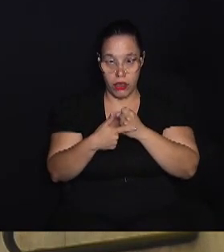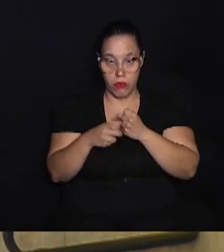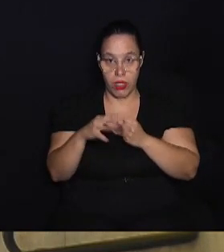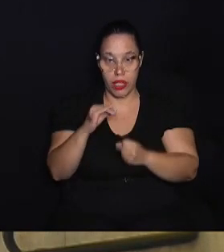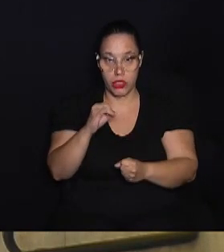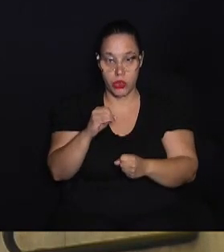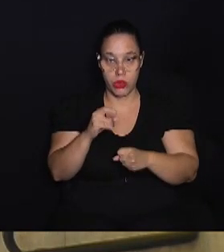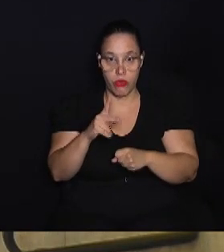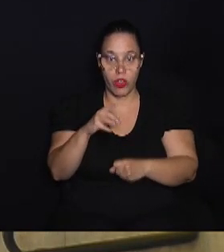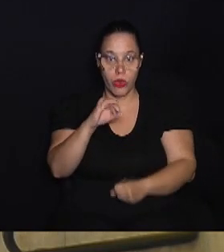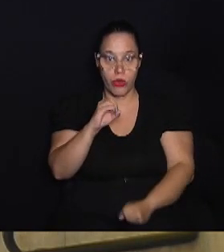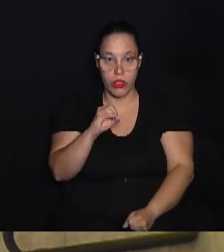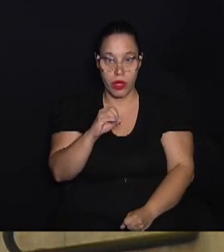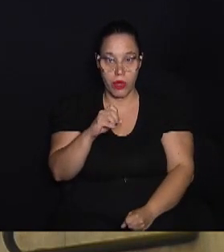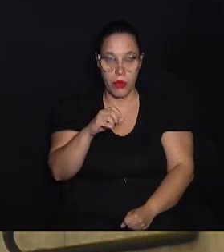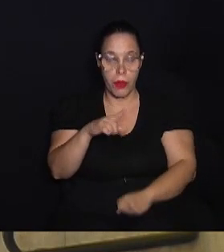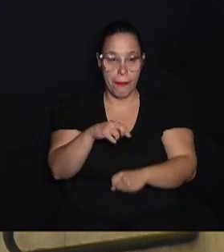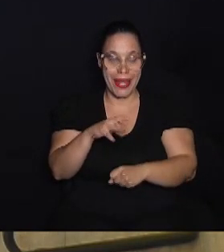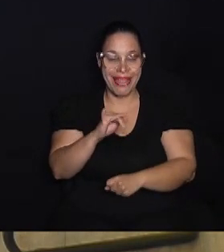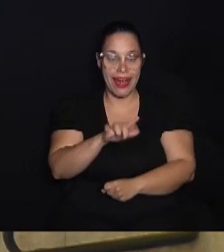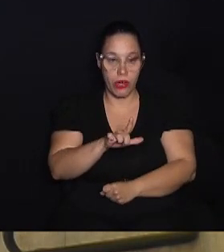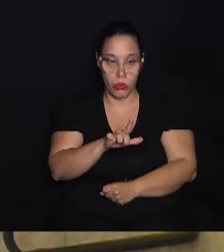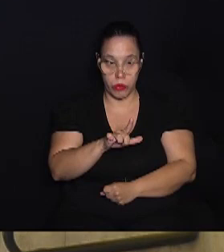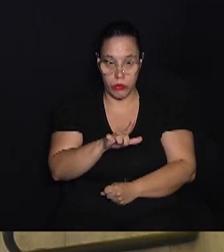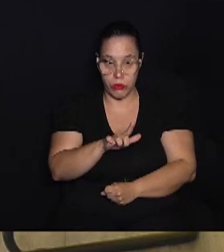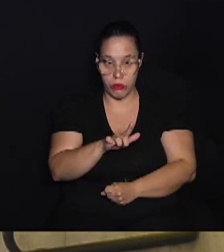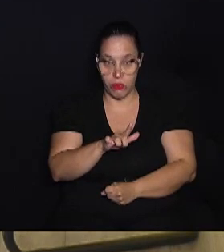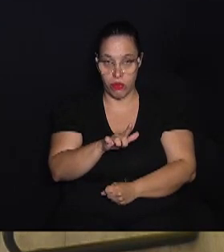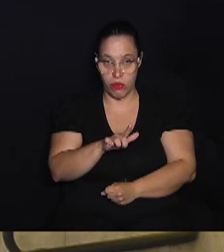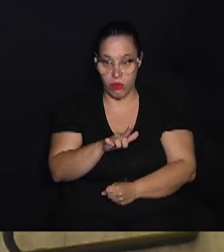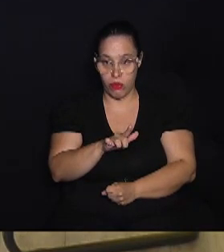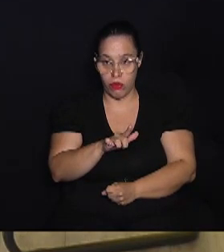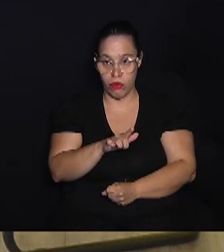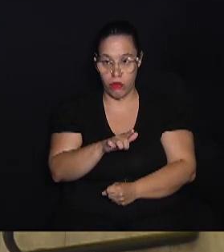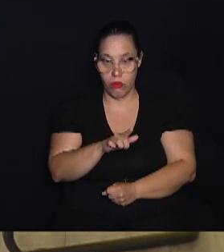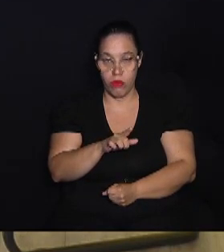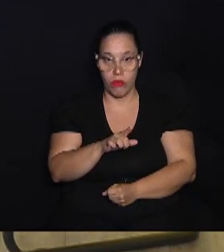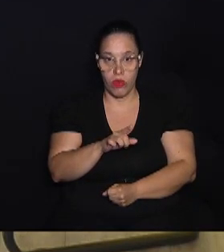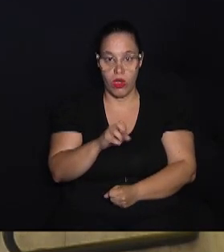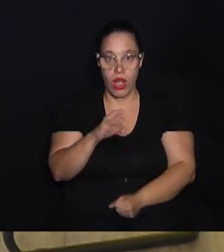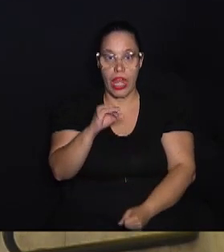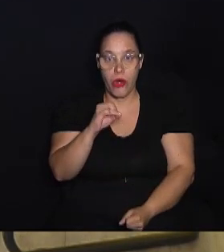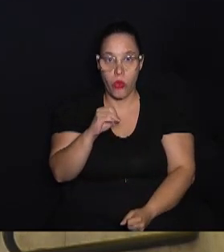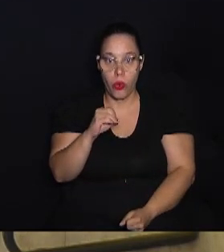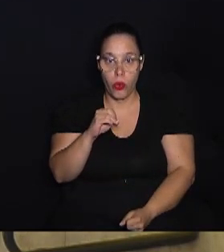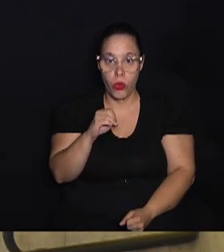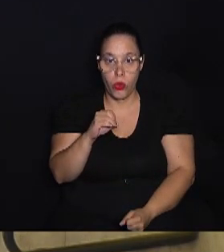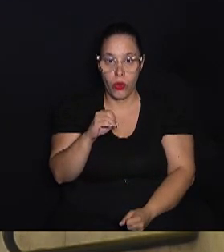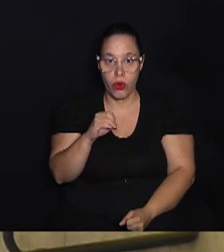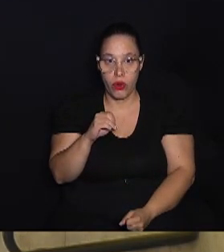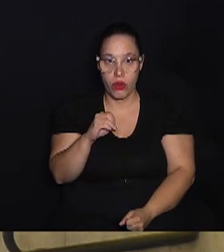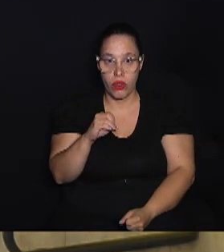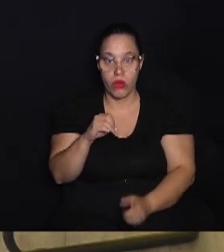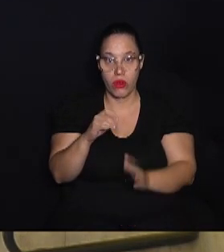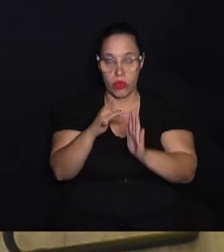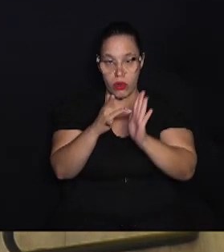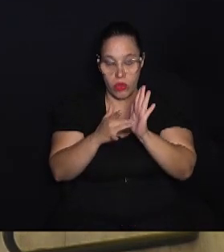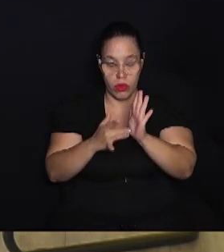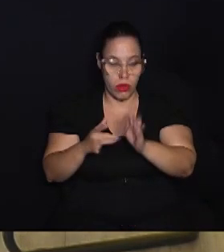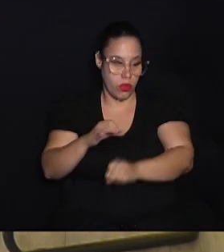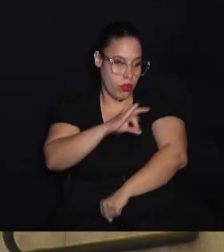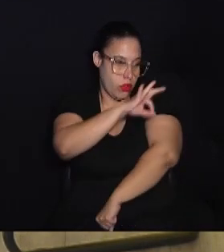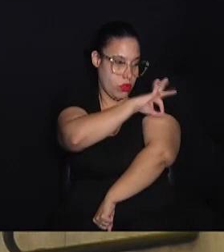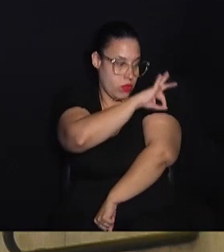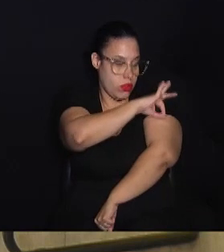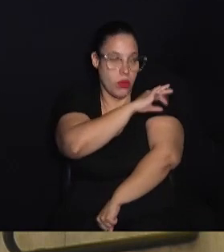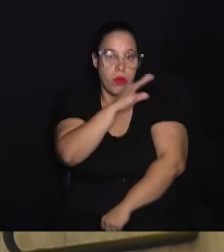plástico, vidro e metal, né? Inclusive, nesse caso dos ecopontos, aqui eu entrei na página da prefeitura,